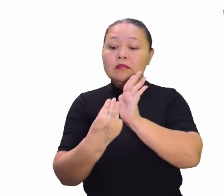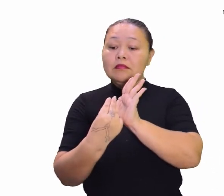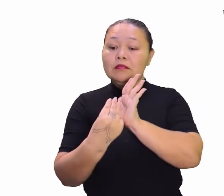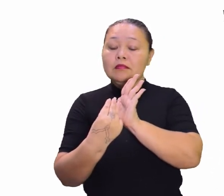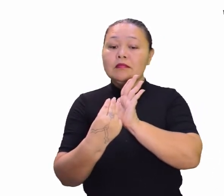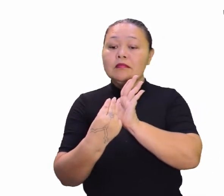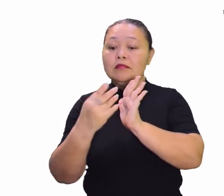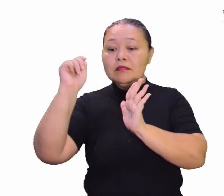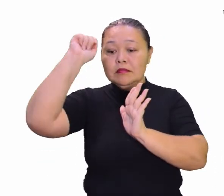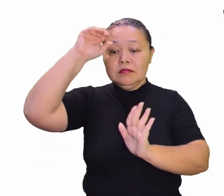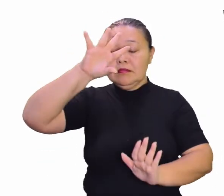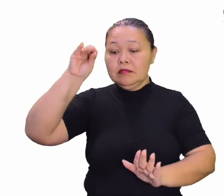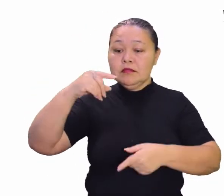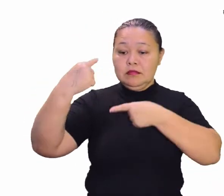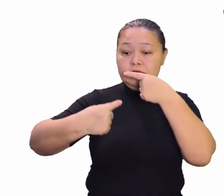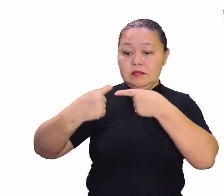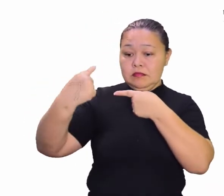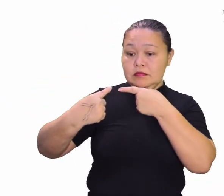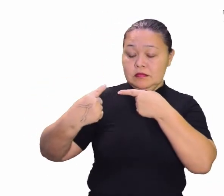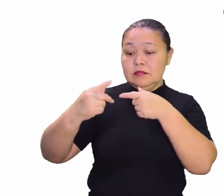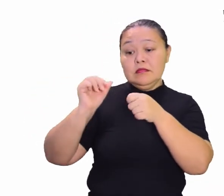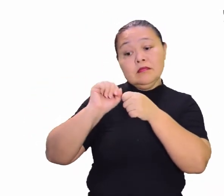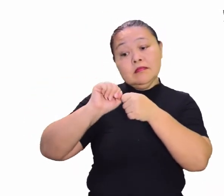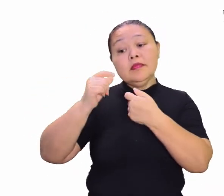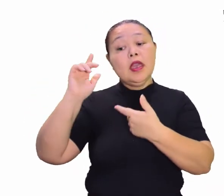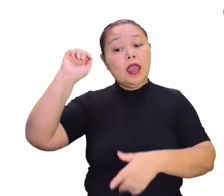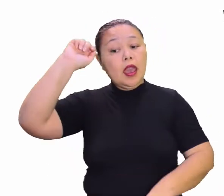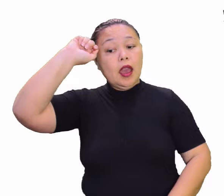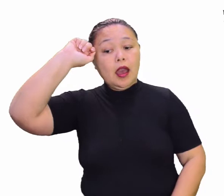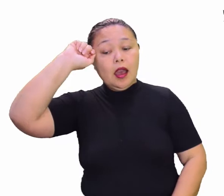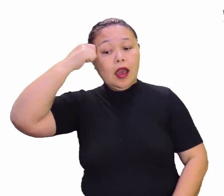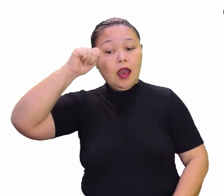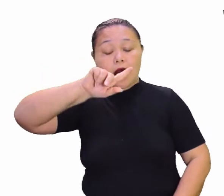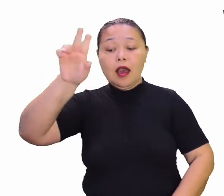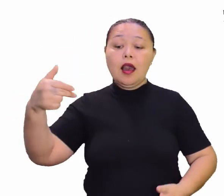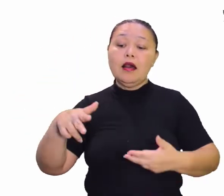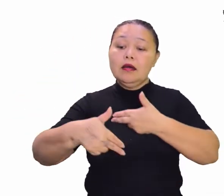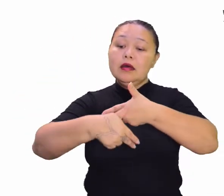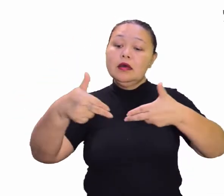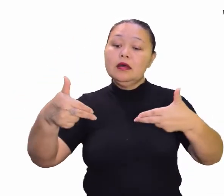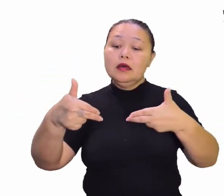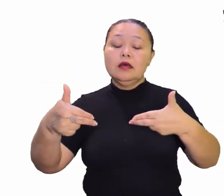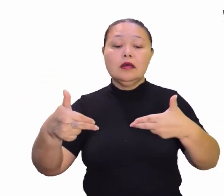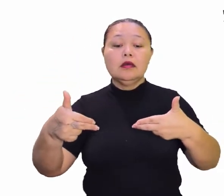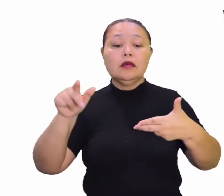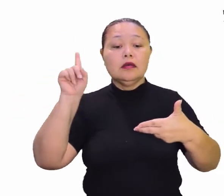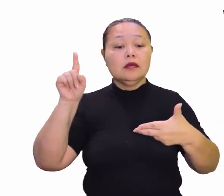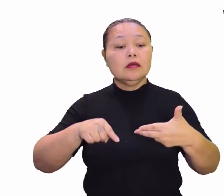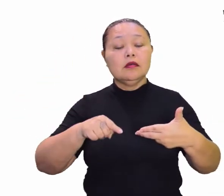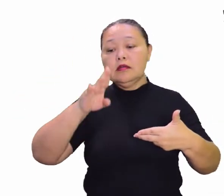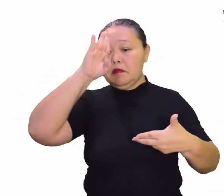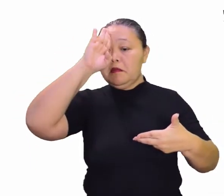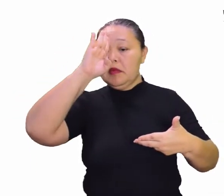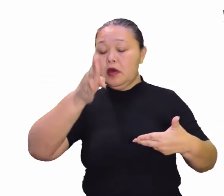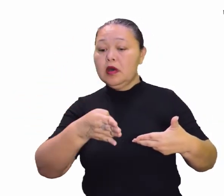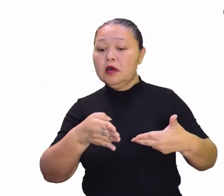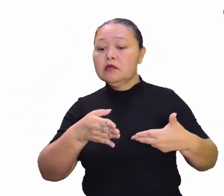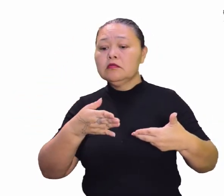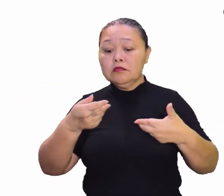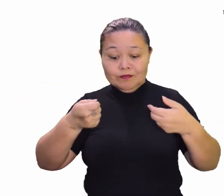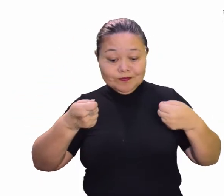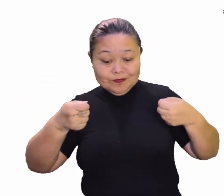da África política e a África étnica. Isso então, mesmo. o problema lá principal é